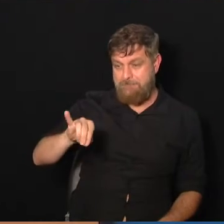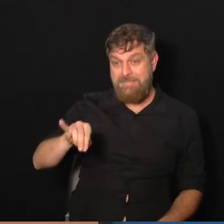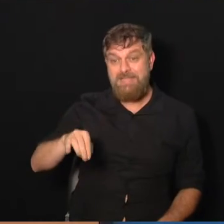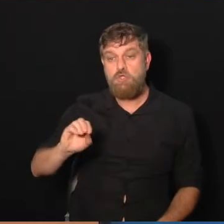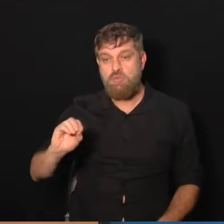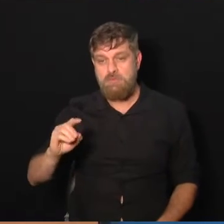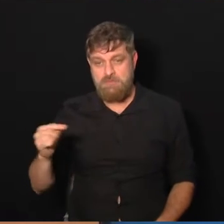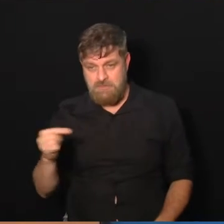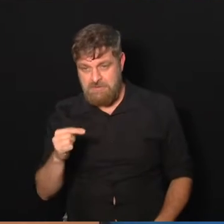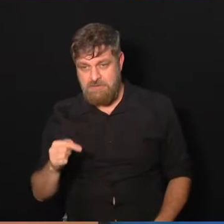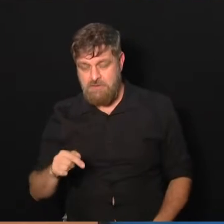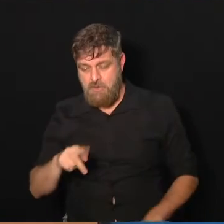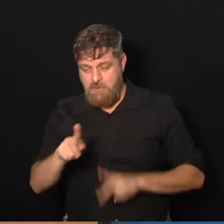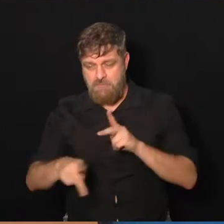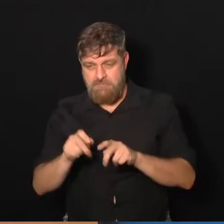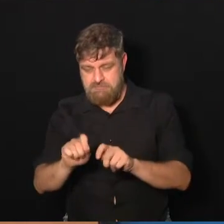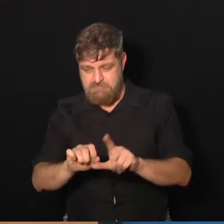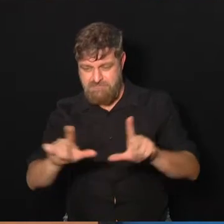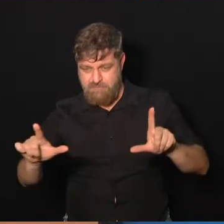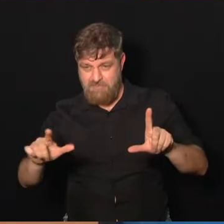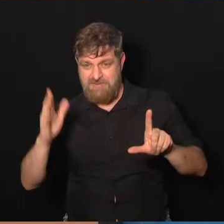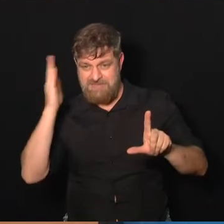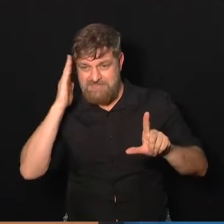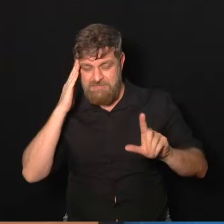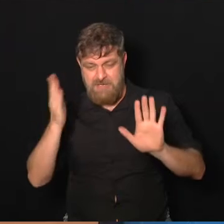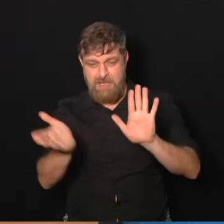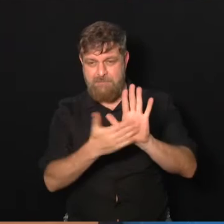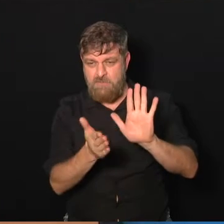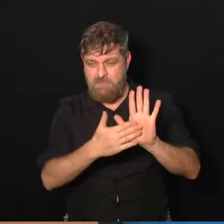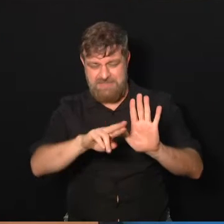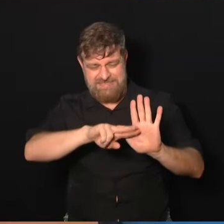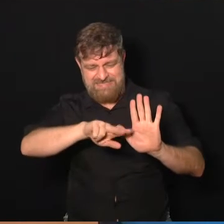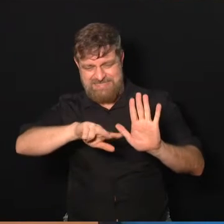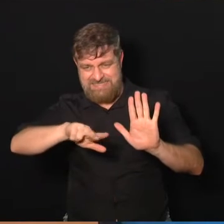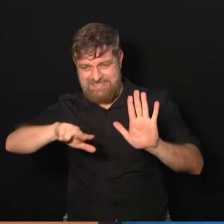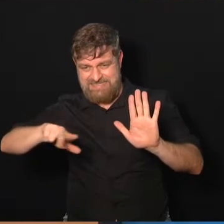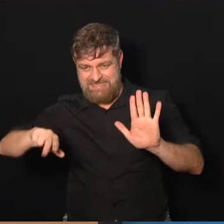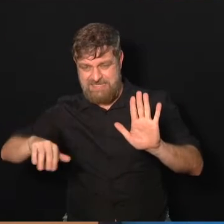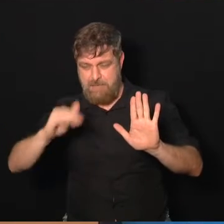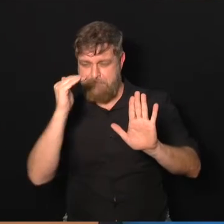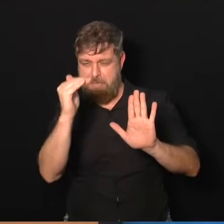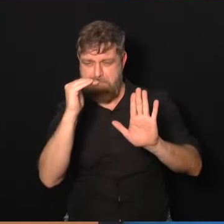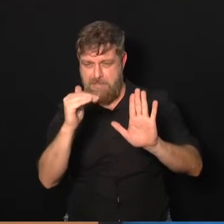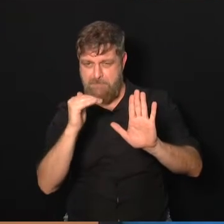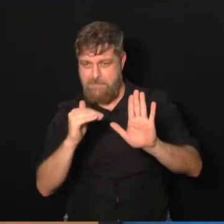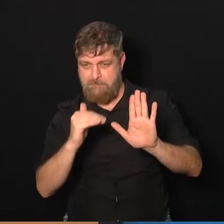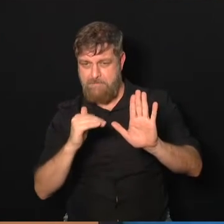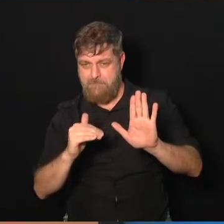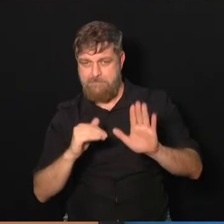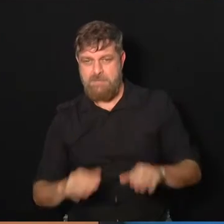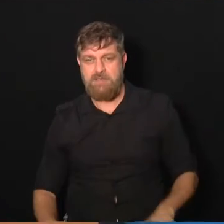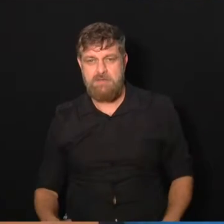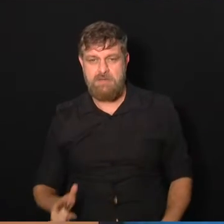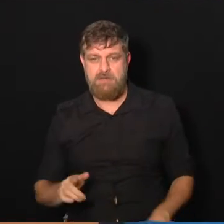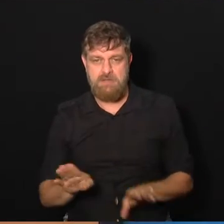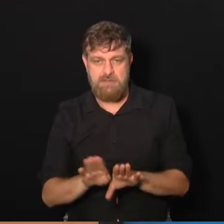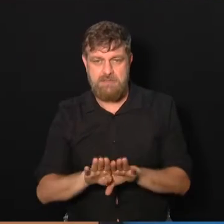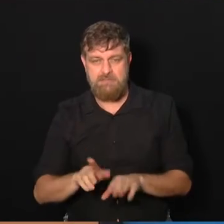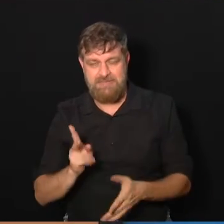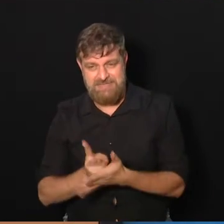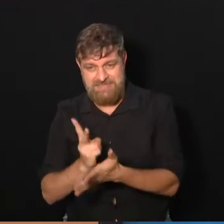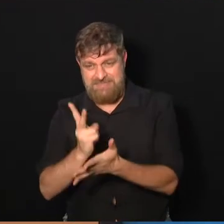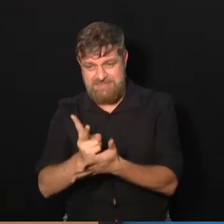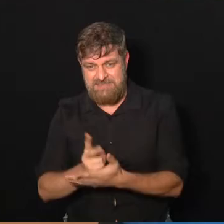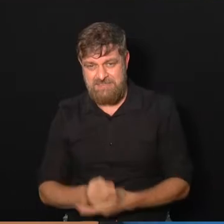ver não só a questão animal, mas também outros projetos de lei, outras ações que nós temos dentro do mandato, e a gente está sempre